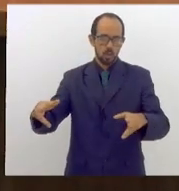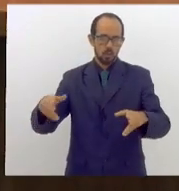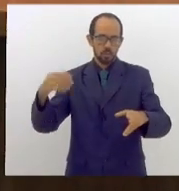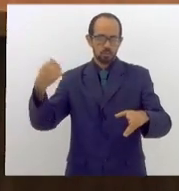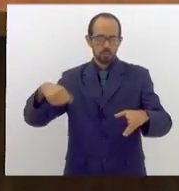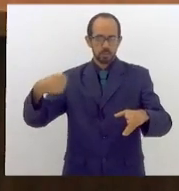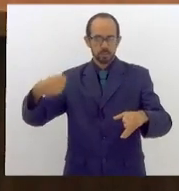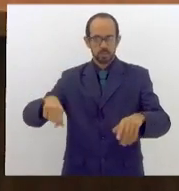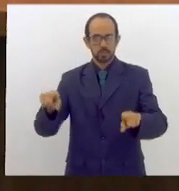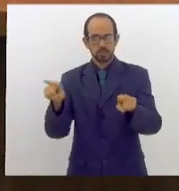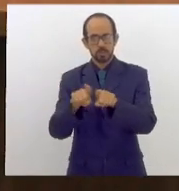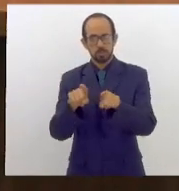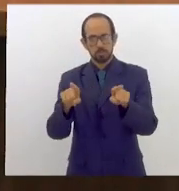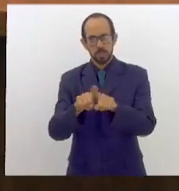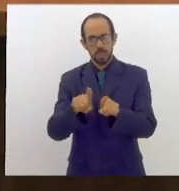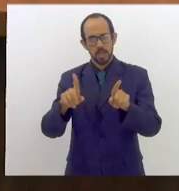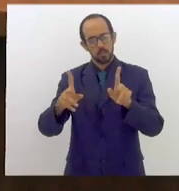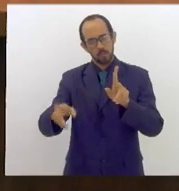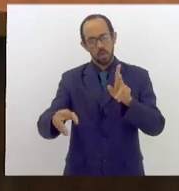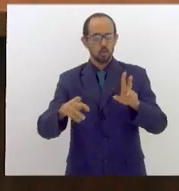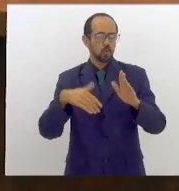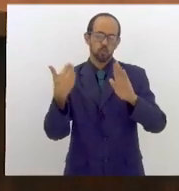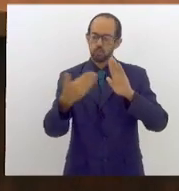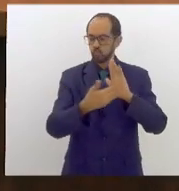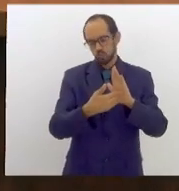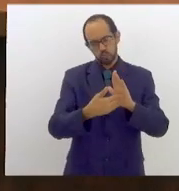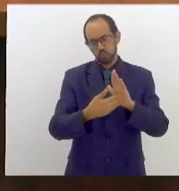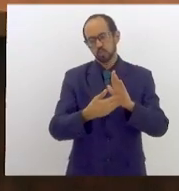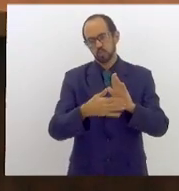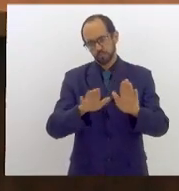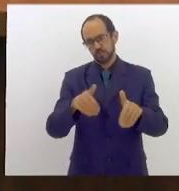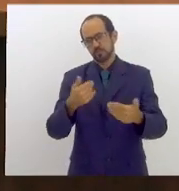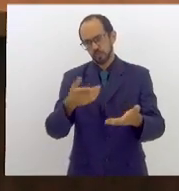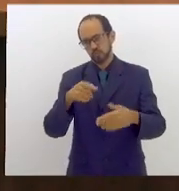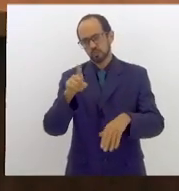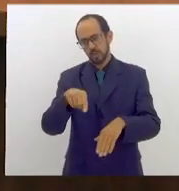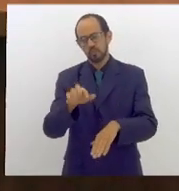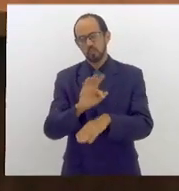também igual nisso não essa é de ordem formal